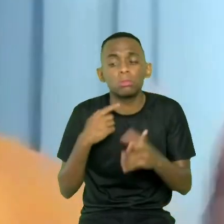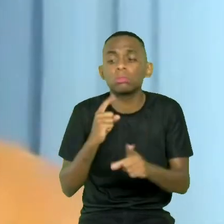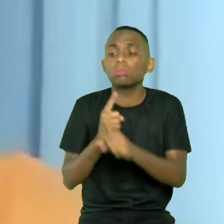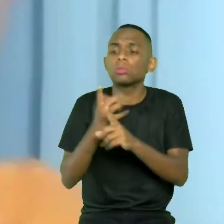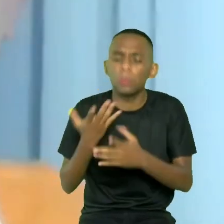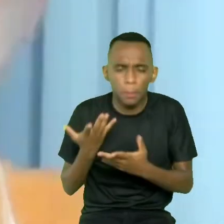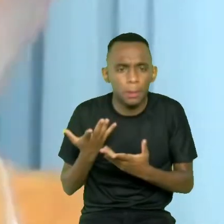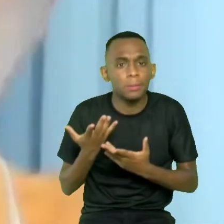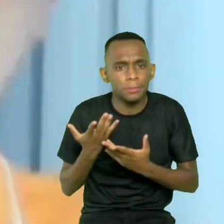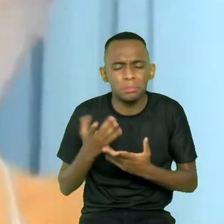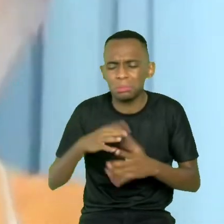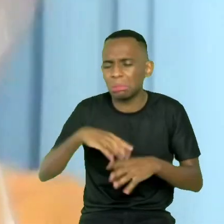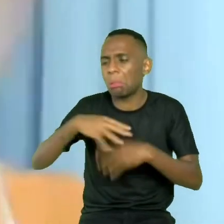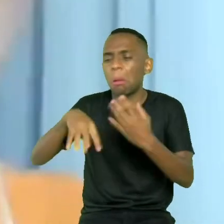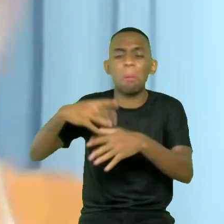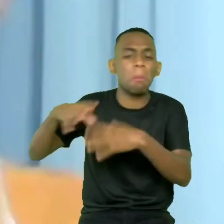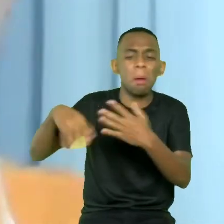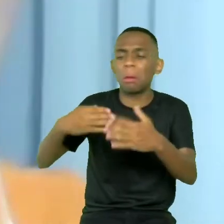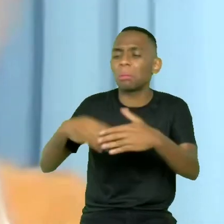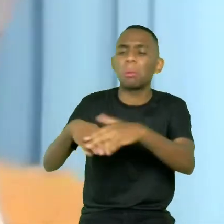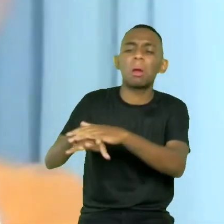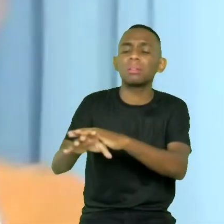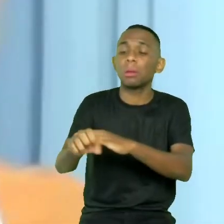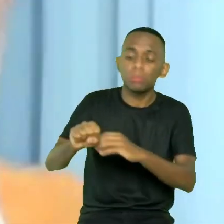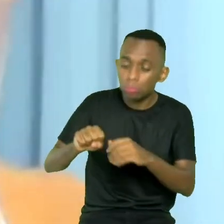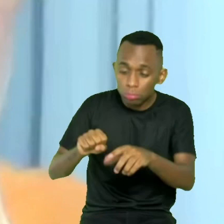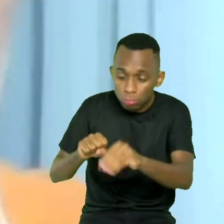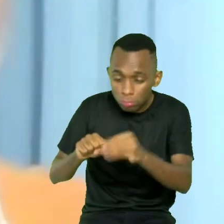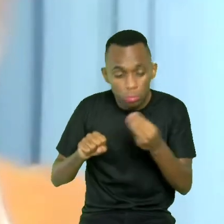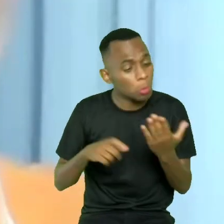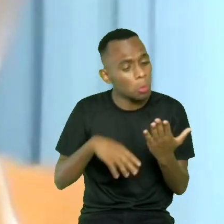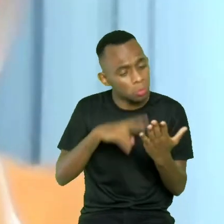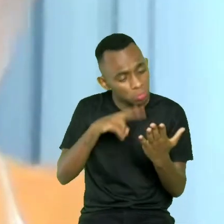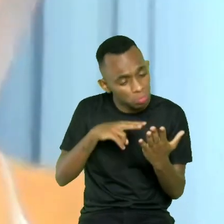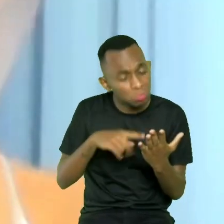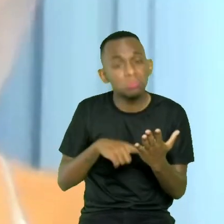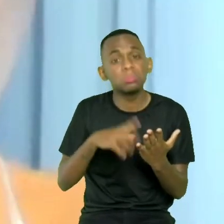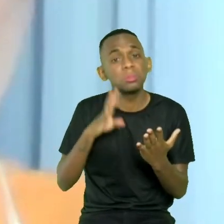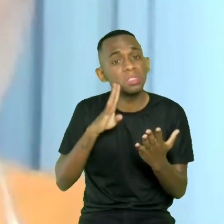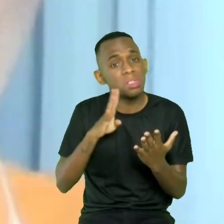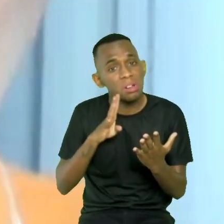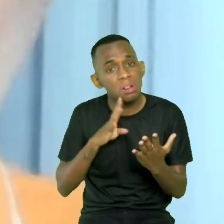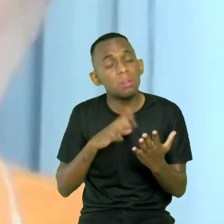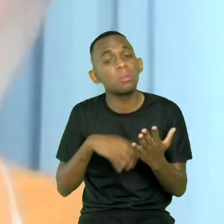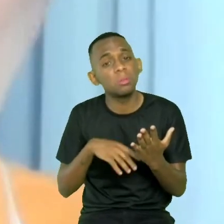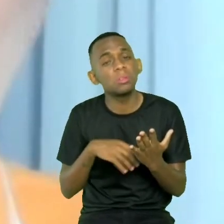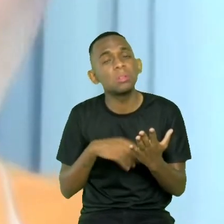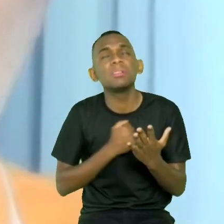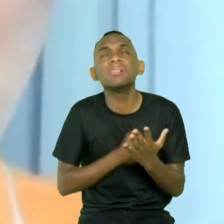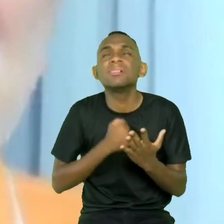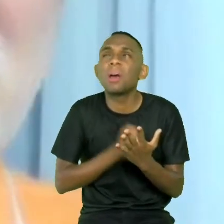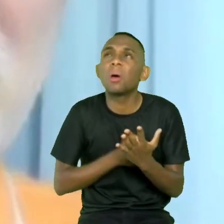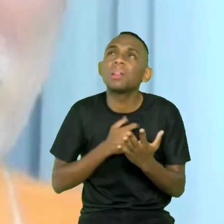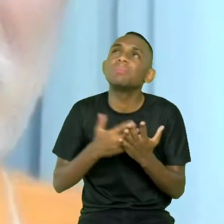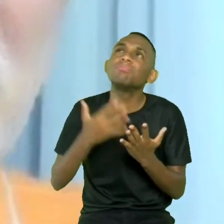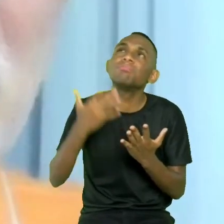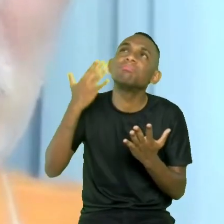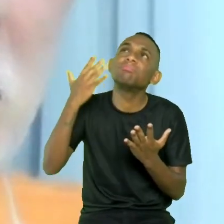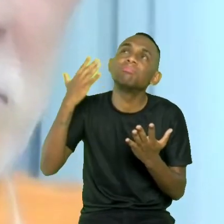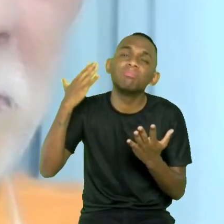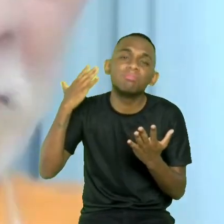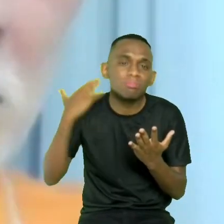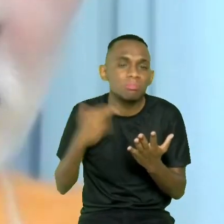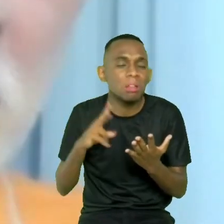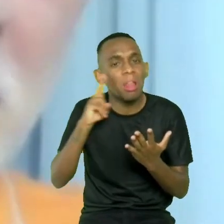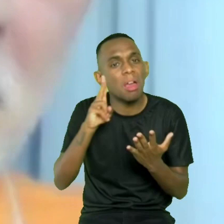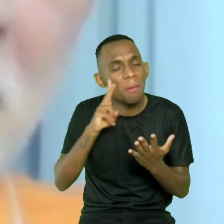no meio, no fundo de uma gaveta lá, eu peguei e trouxe para cá para matar a saudade um pouquinho das minhas Nessa leituras.